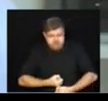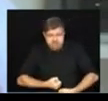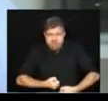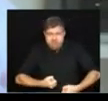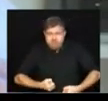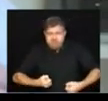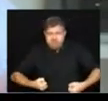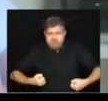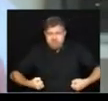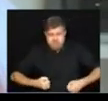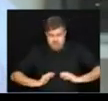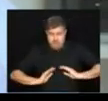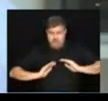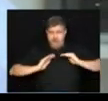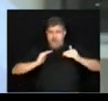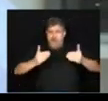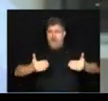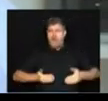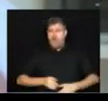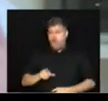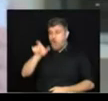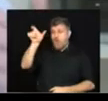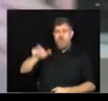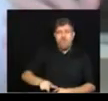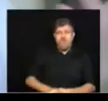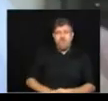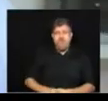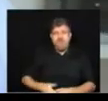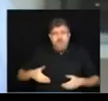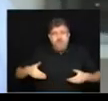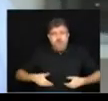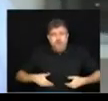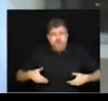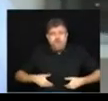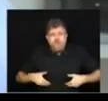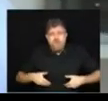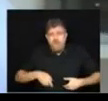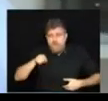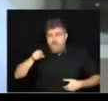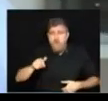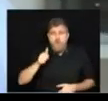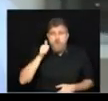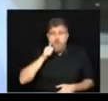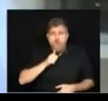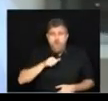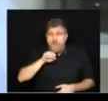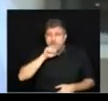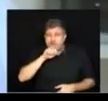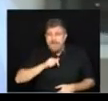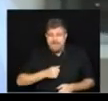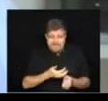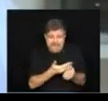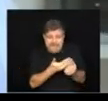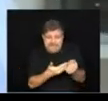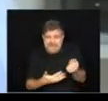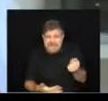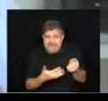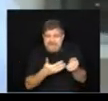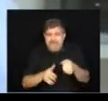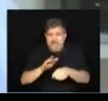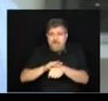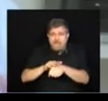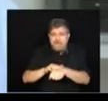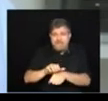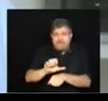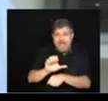obesidade, se é uma mãe subnutrida, se é uma mãe que tem uma anemia ferropriva, então tudo isso deverá ser